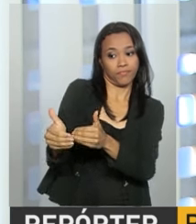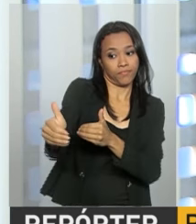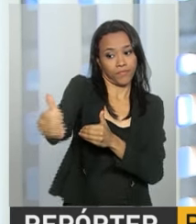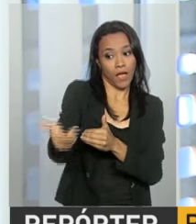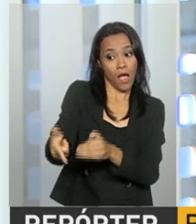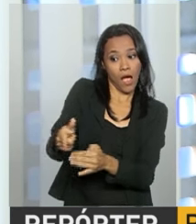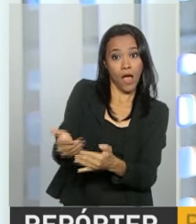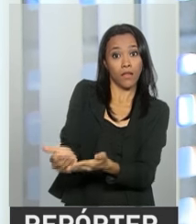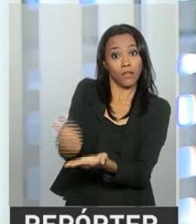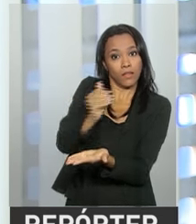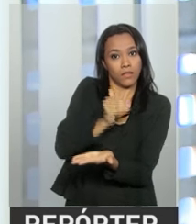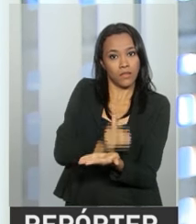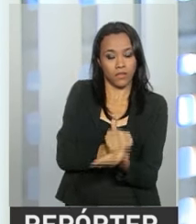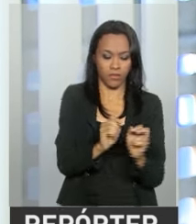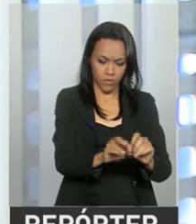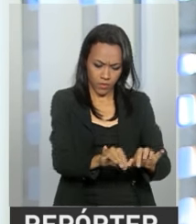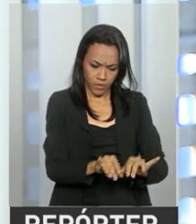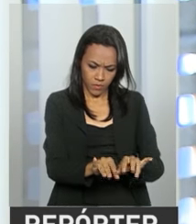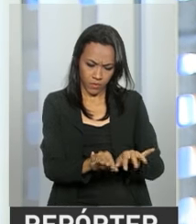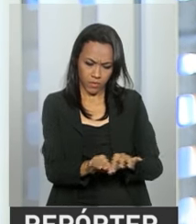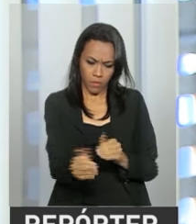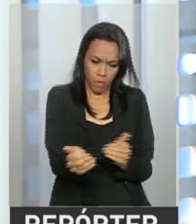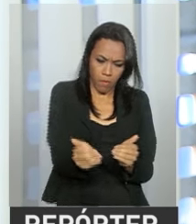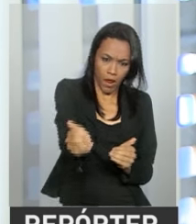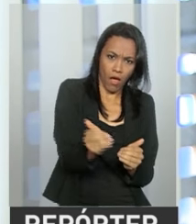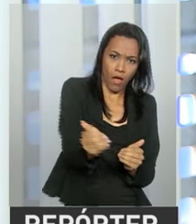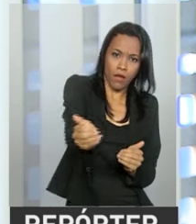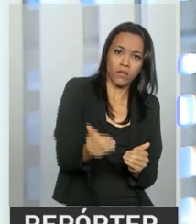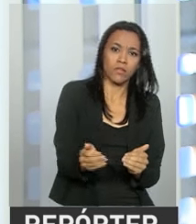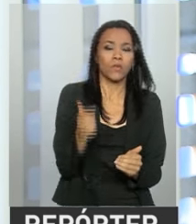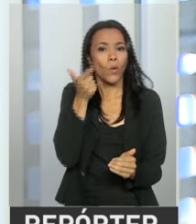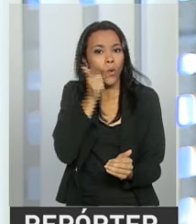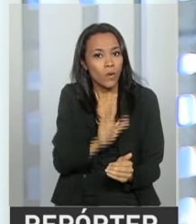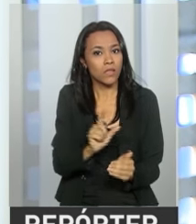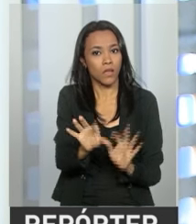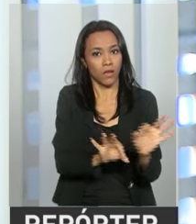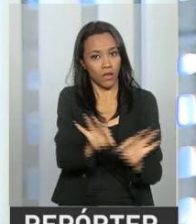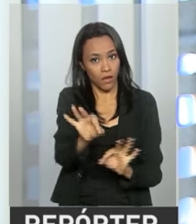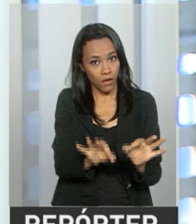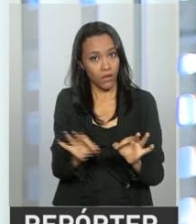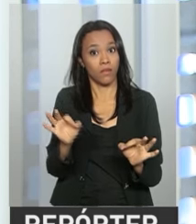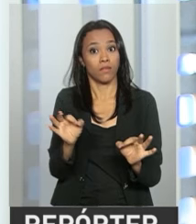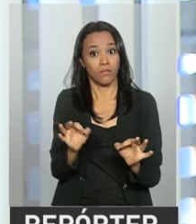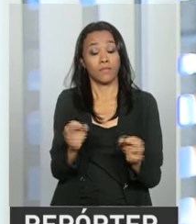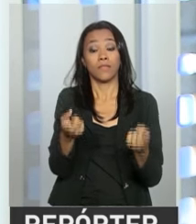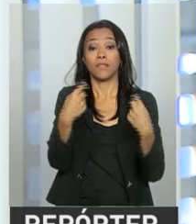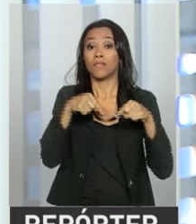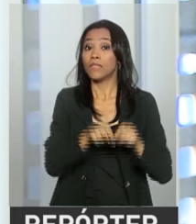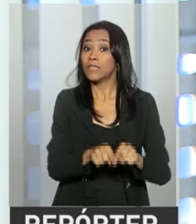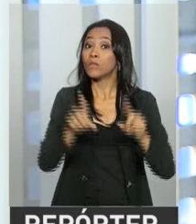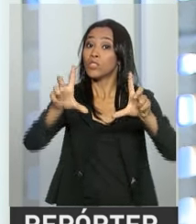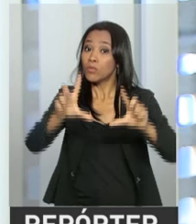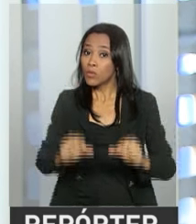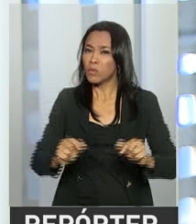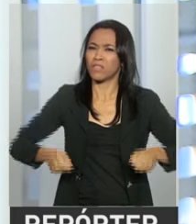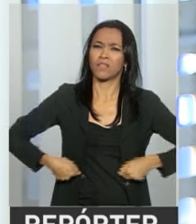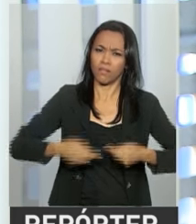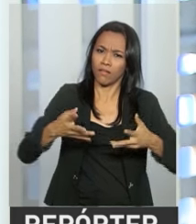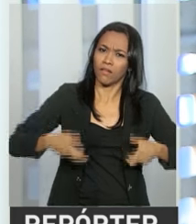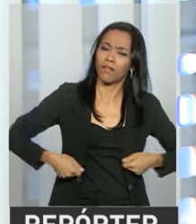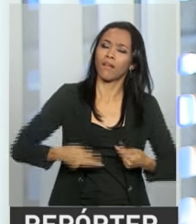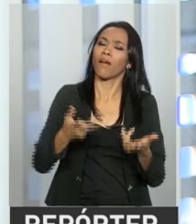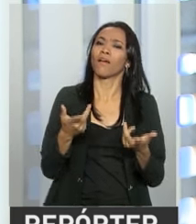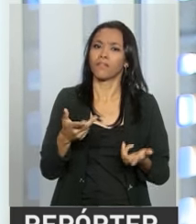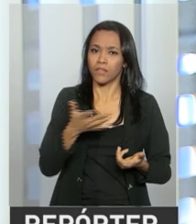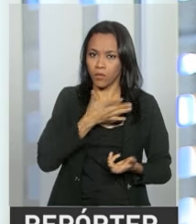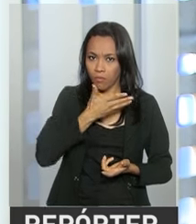isso otimizar e prazo você consegue ser mais assertivo e com isso diminuir custos e e ter uma